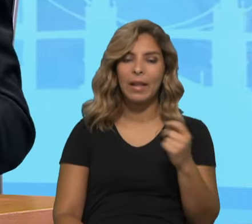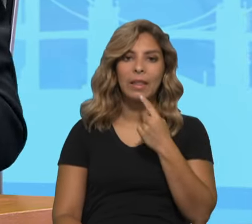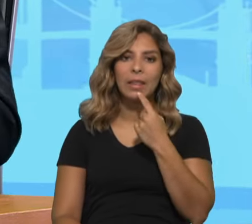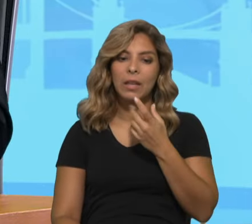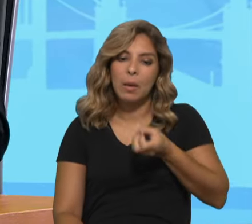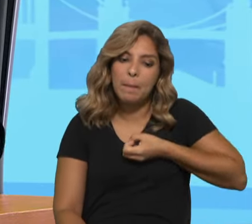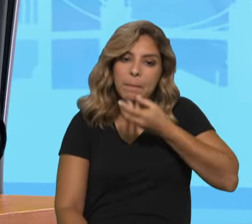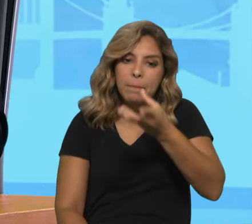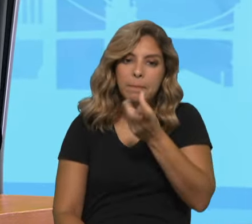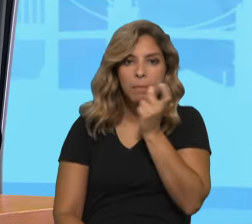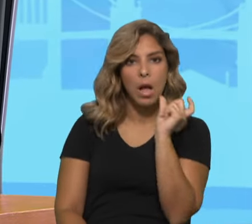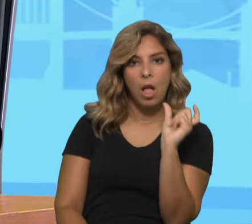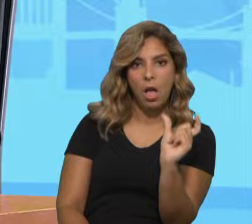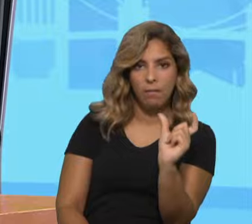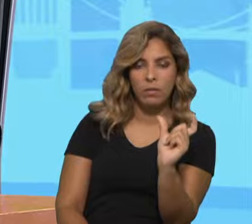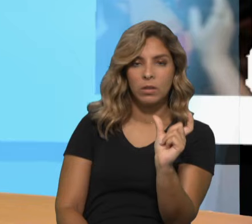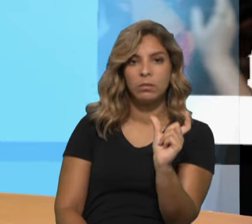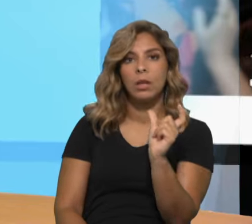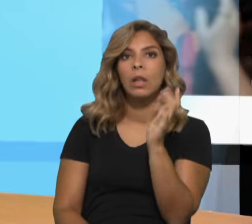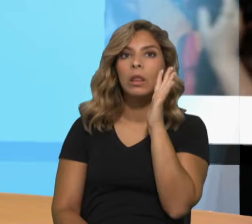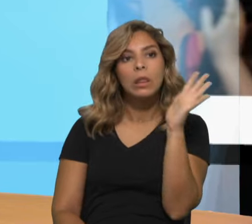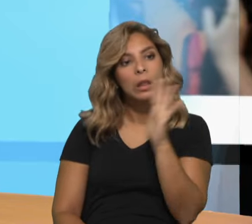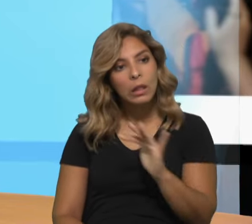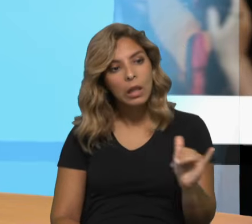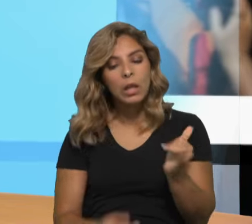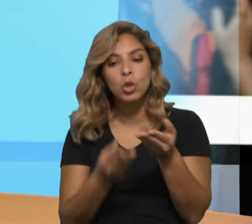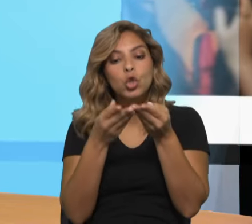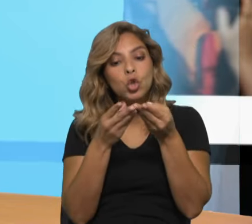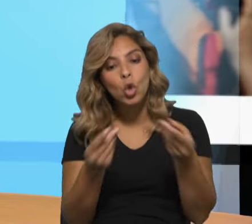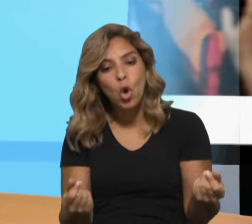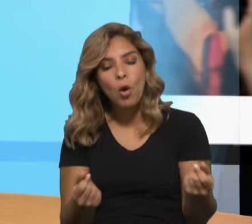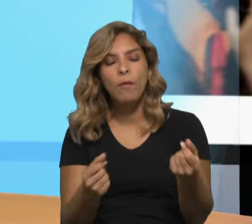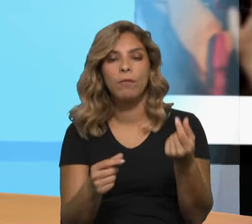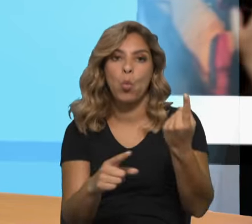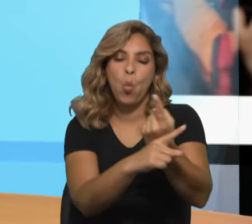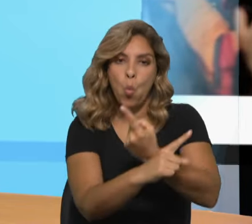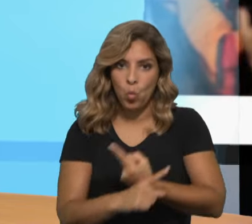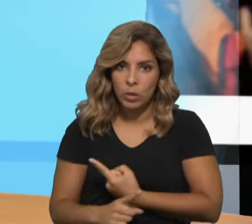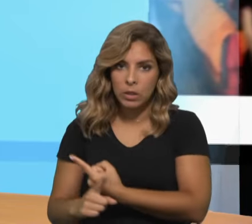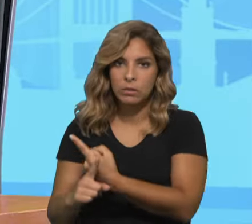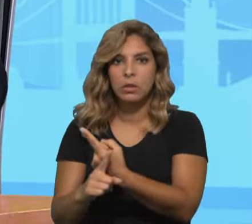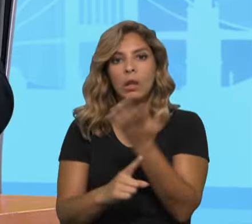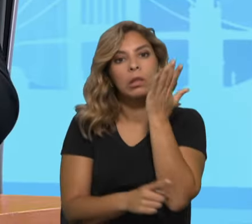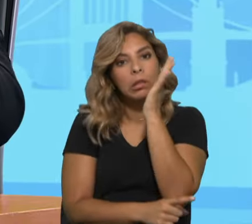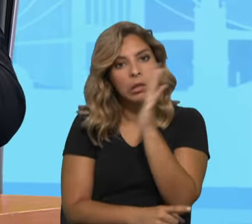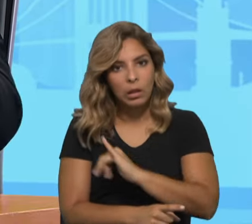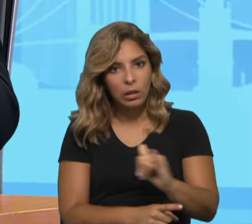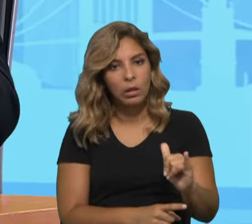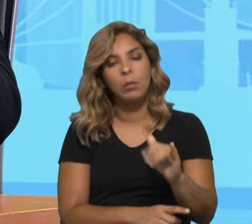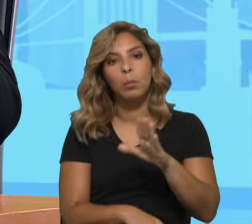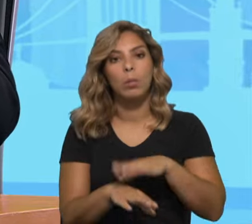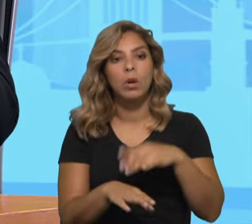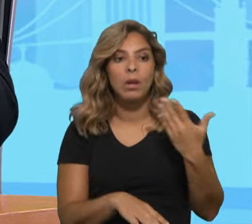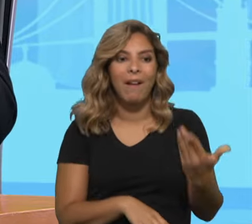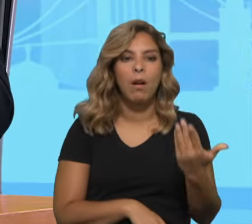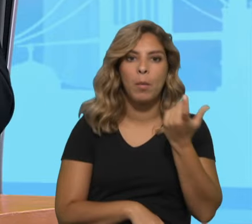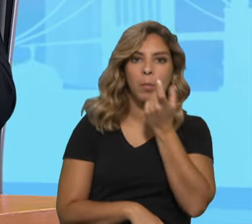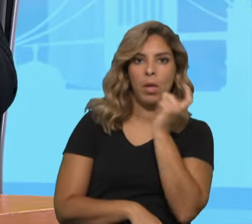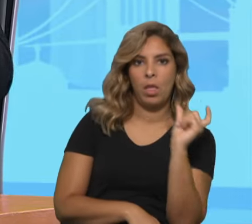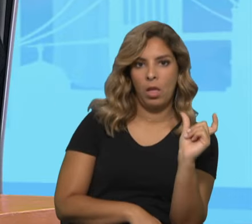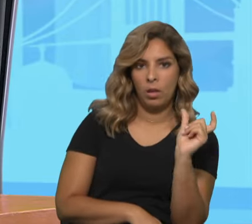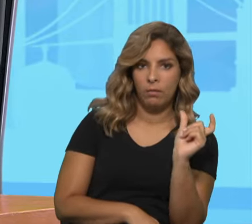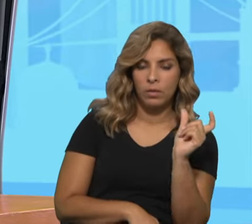palavra. Significa procurar a solução para as coisas, procurar verdade, através da palavra.